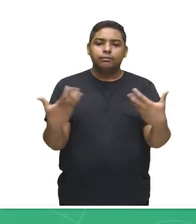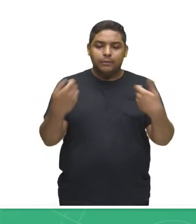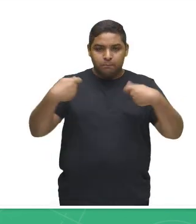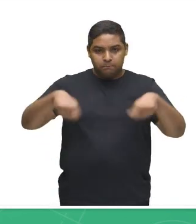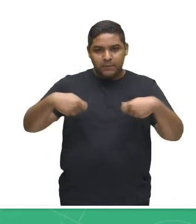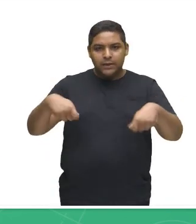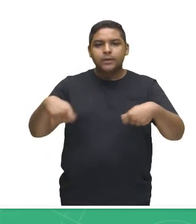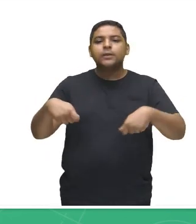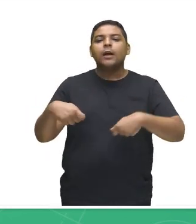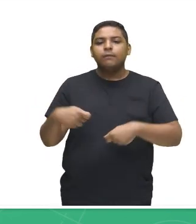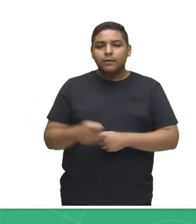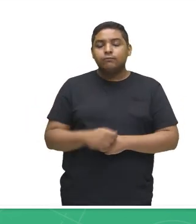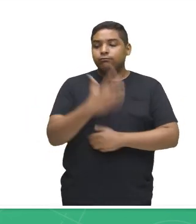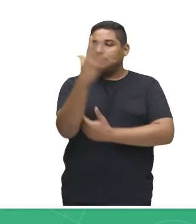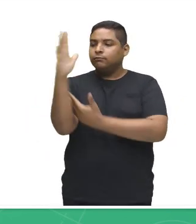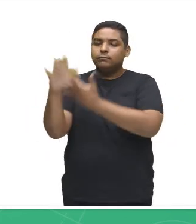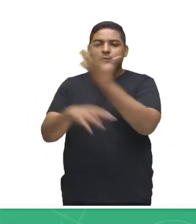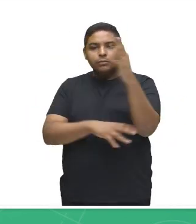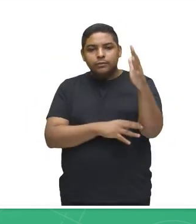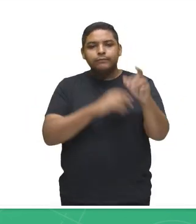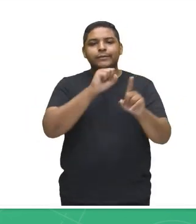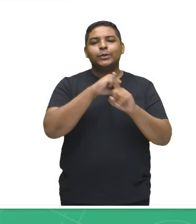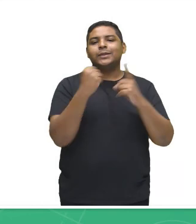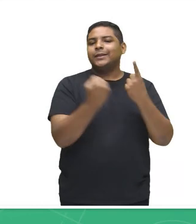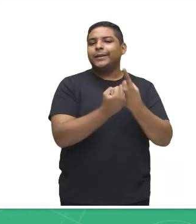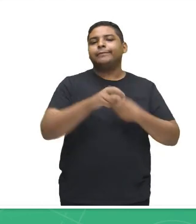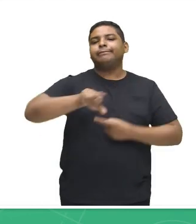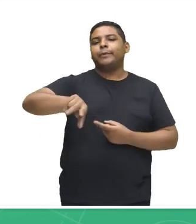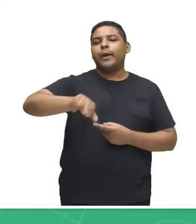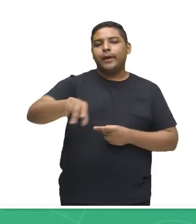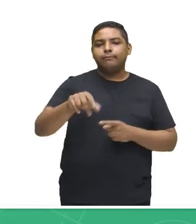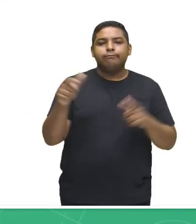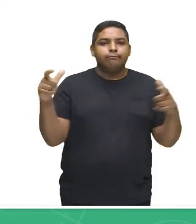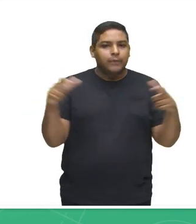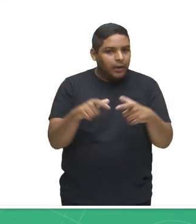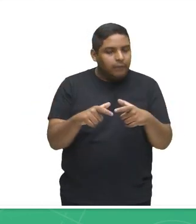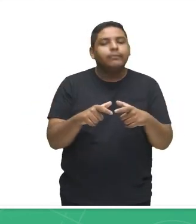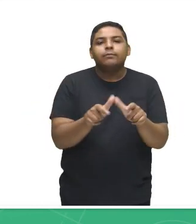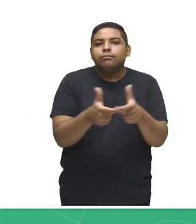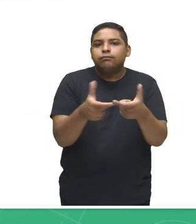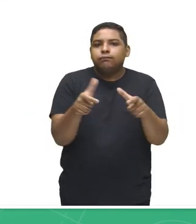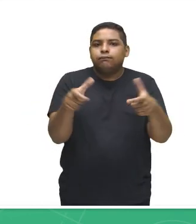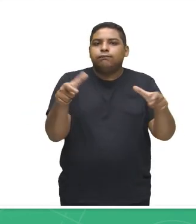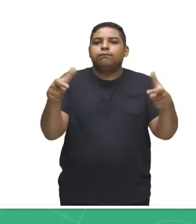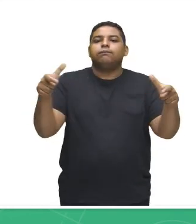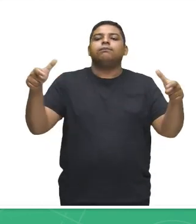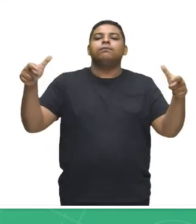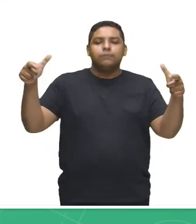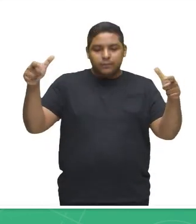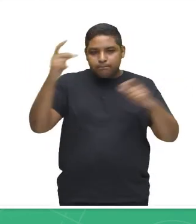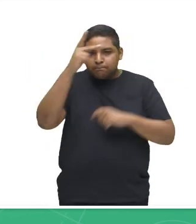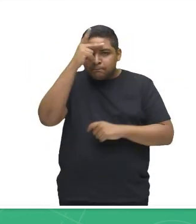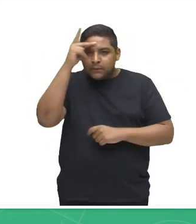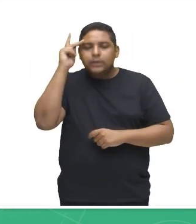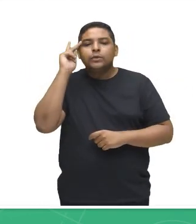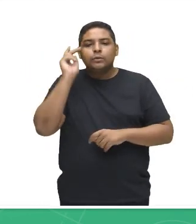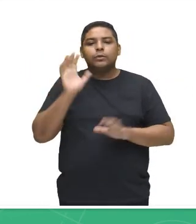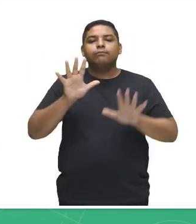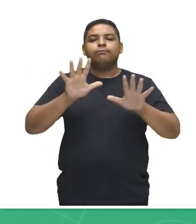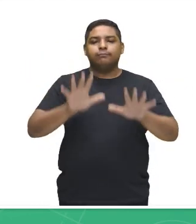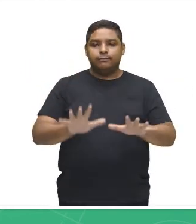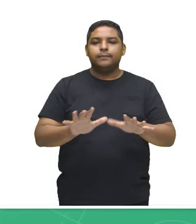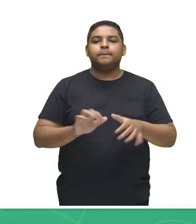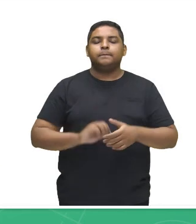essas civilizações não eram pequenas, né, minha gente? É um grande número de pessoas que estão ocupando aquele território. Então,